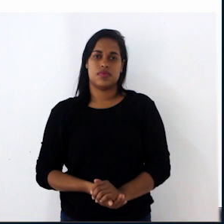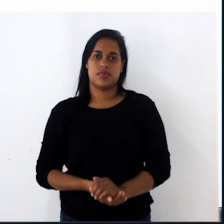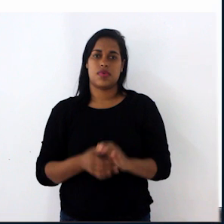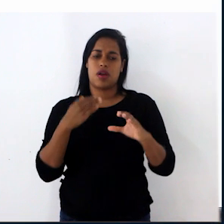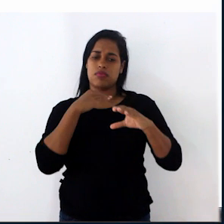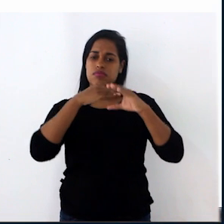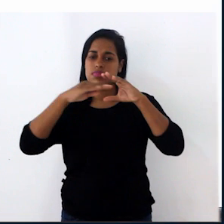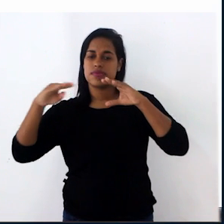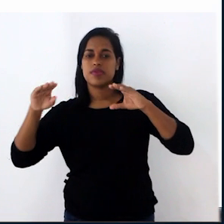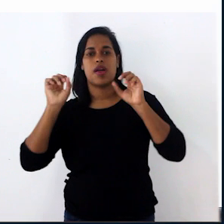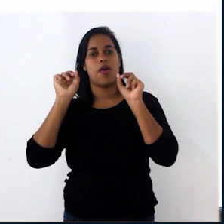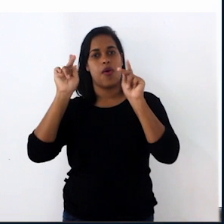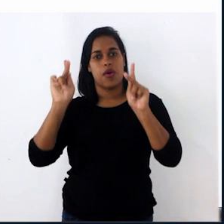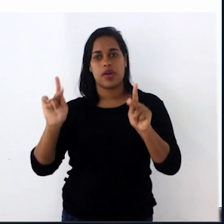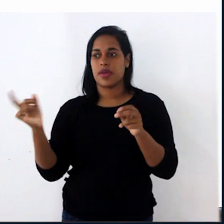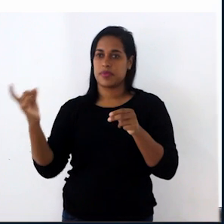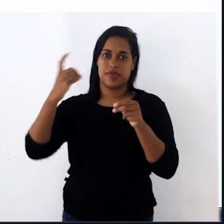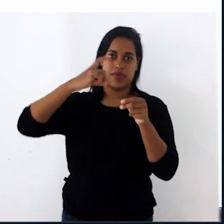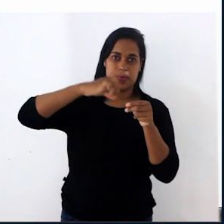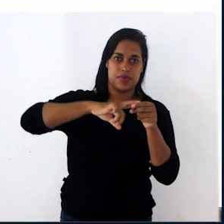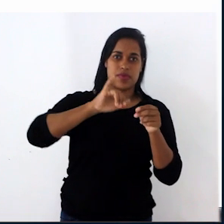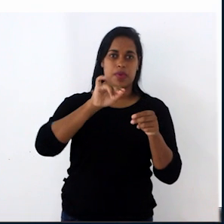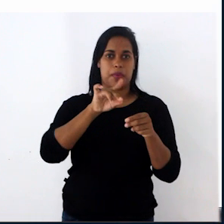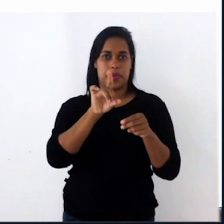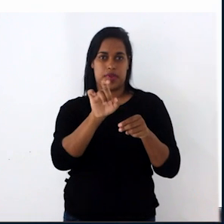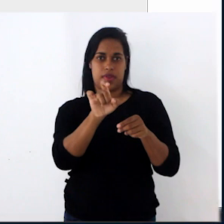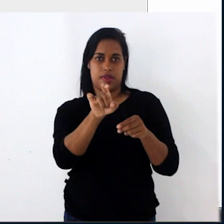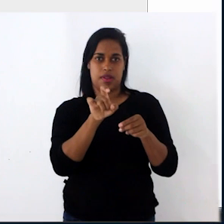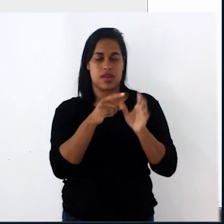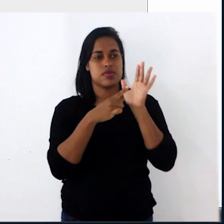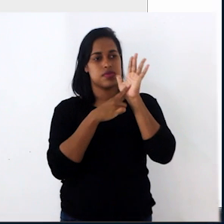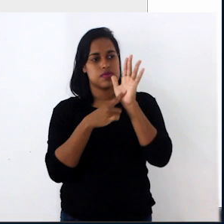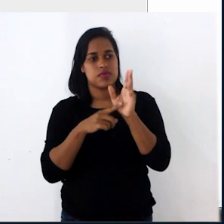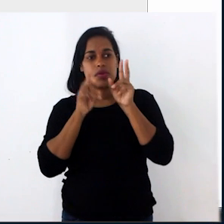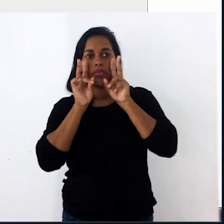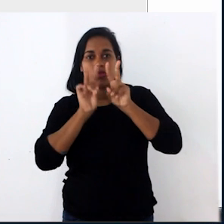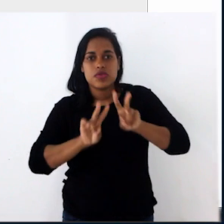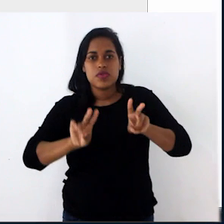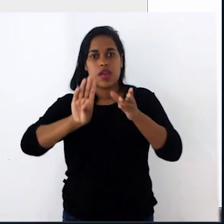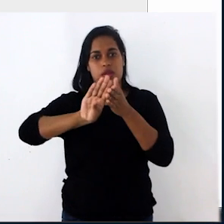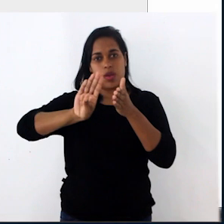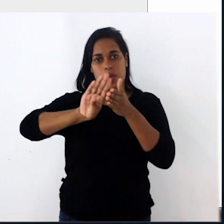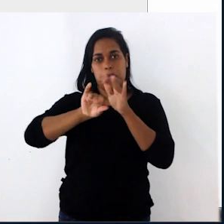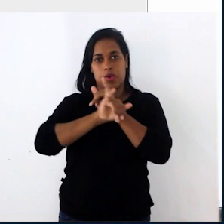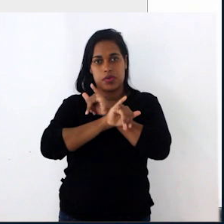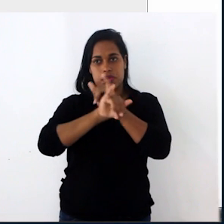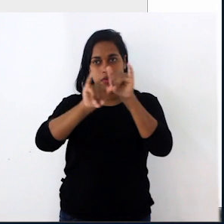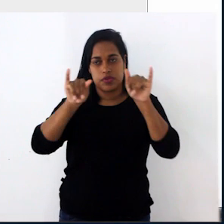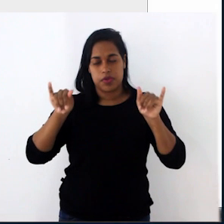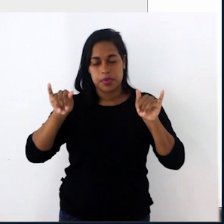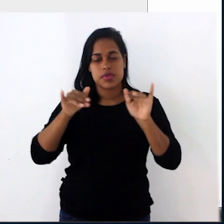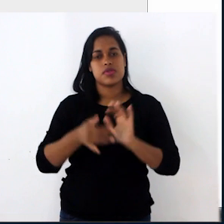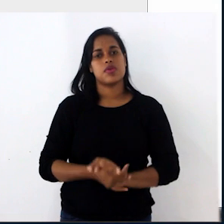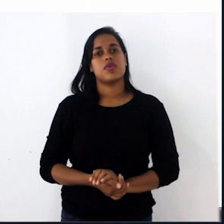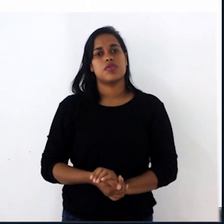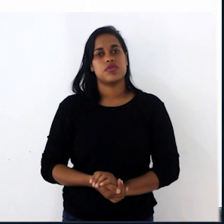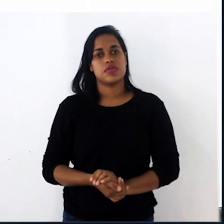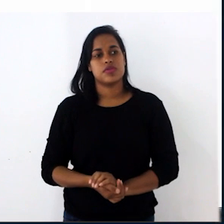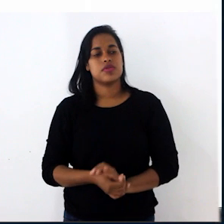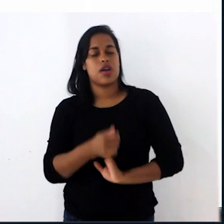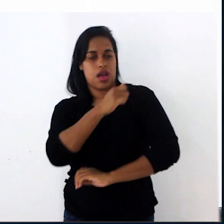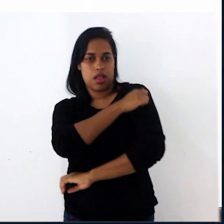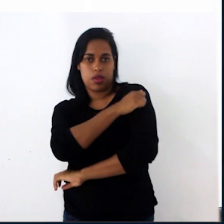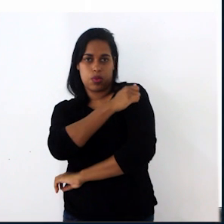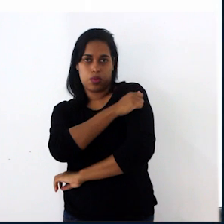Enviar, parece que deu tudo ok, porque ela voltou para index. Vamos verificar no banco. Vamos colocar aqui